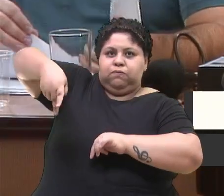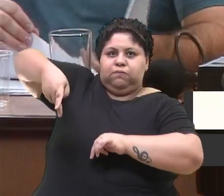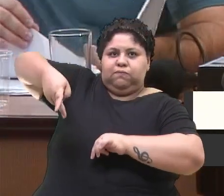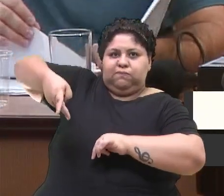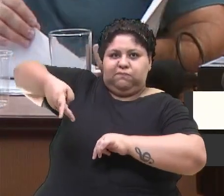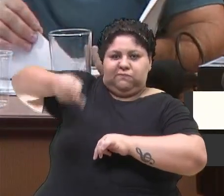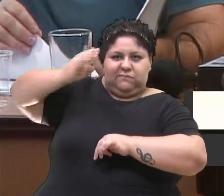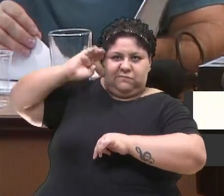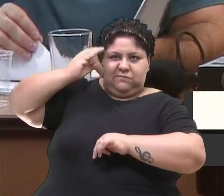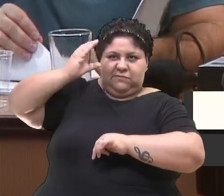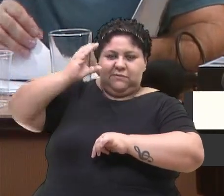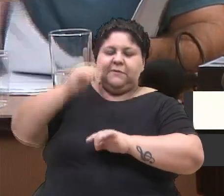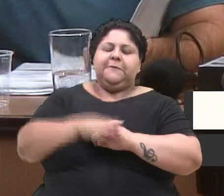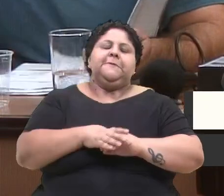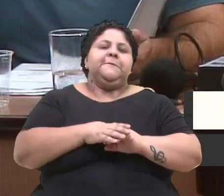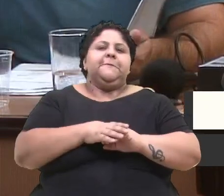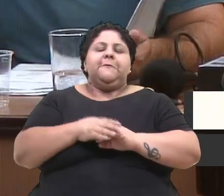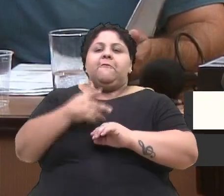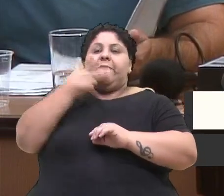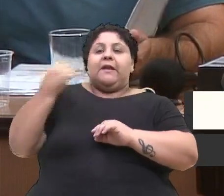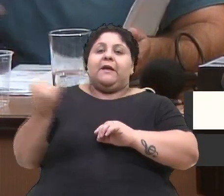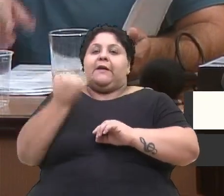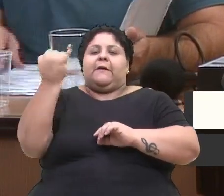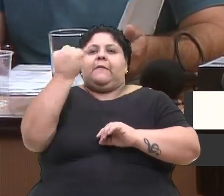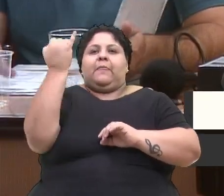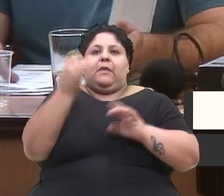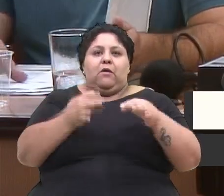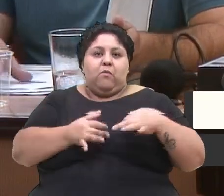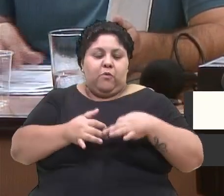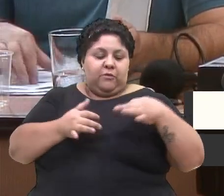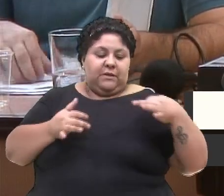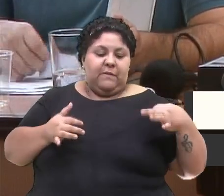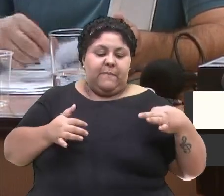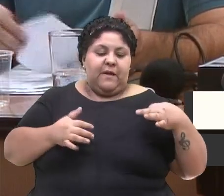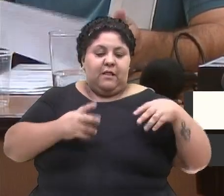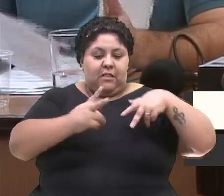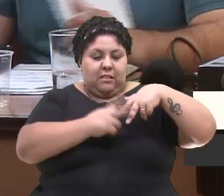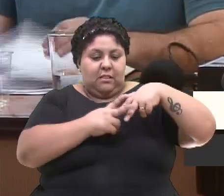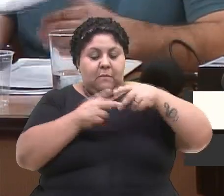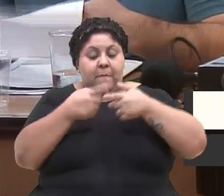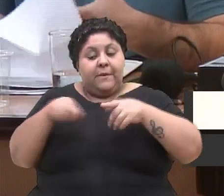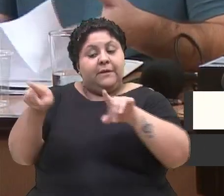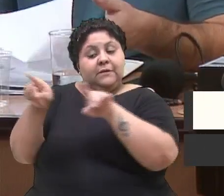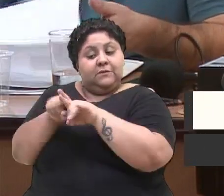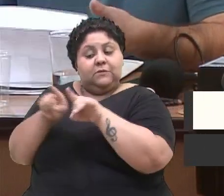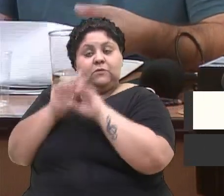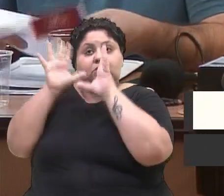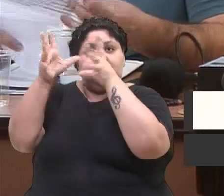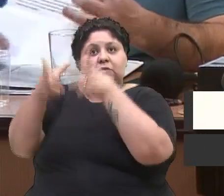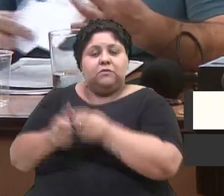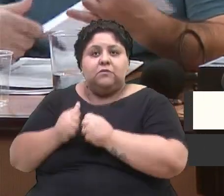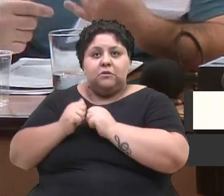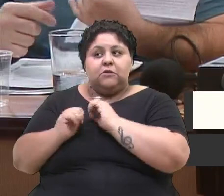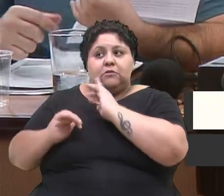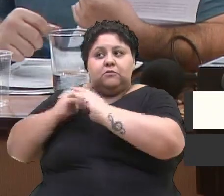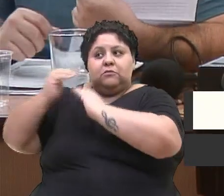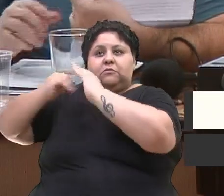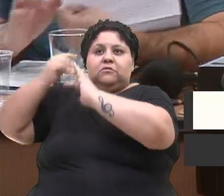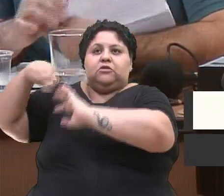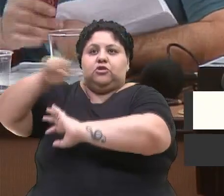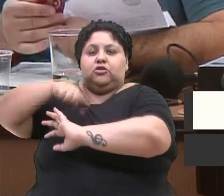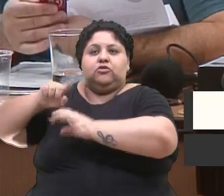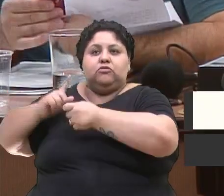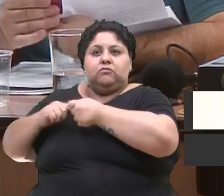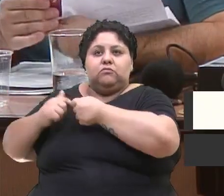só de toda a filantropia que é feita pelos maçons de Caxias do Sul, mas também de todo o desenvolvimento de nossa cidade,